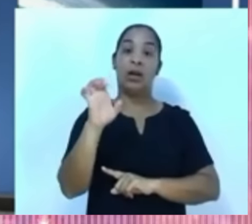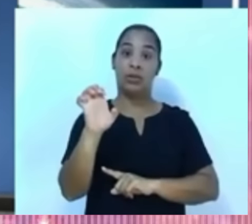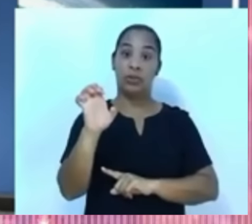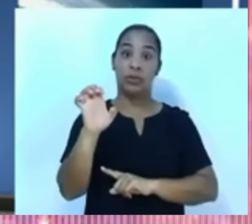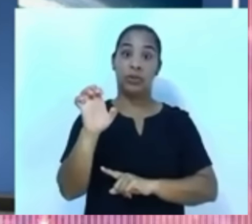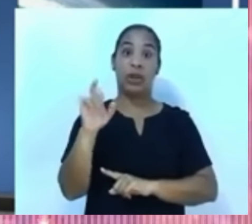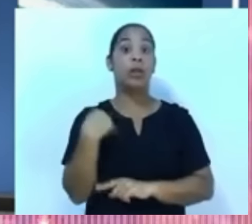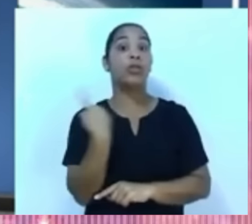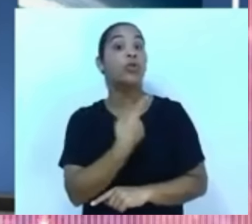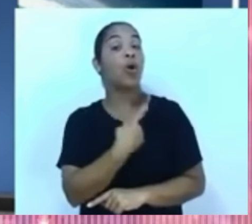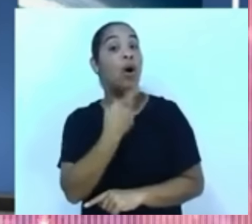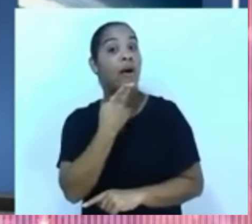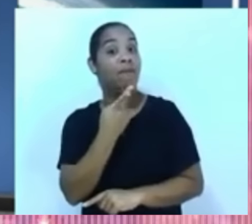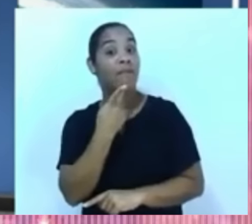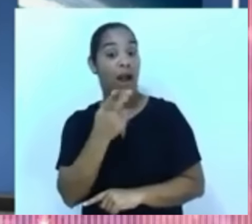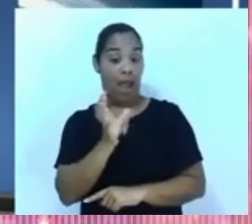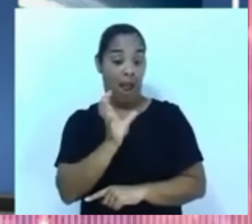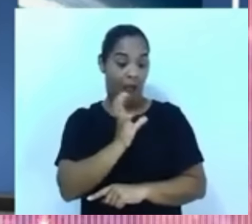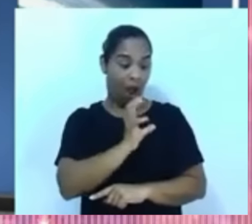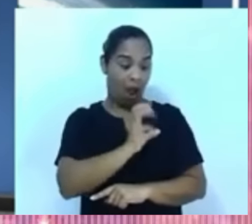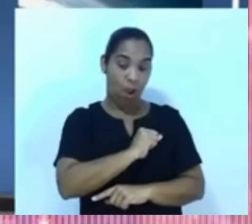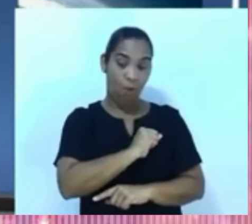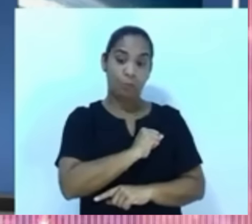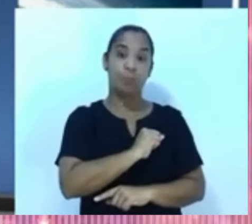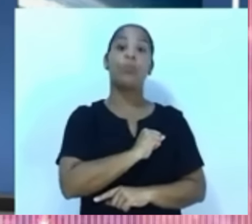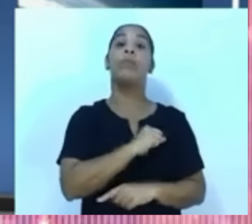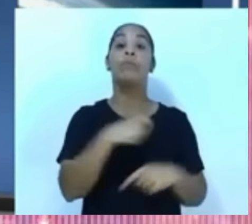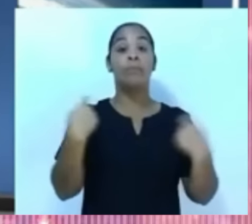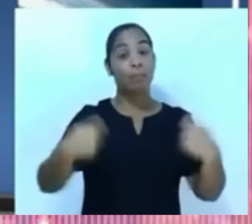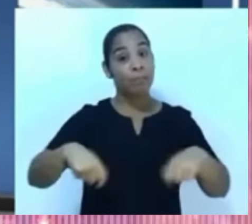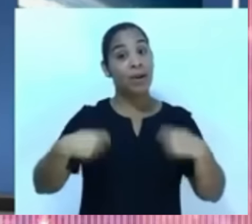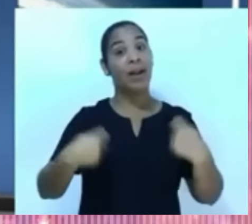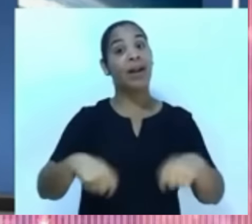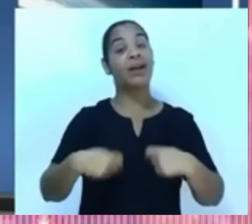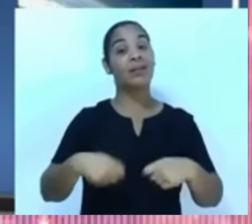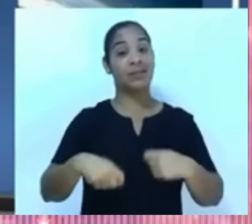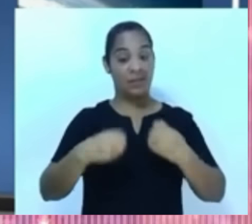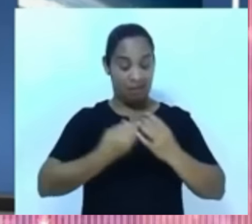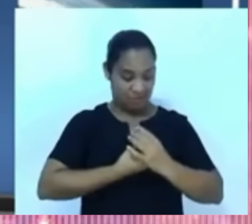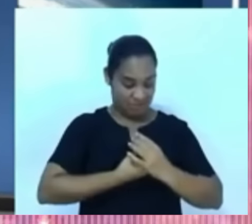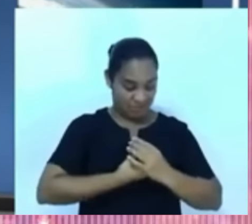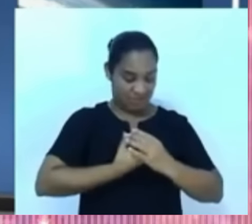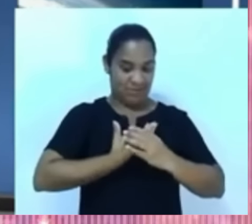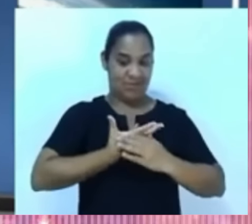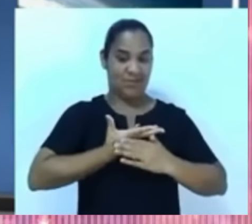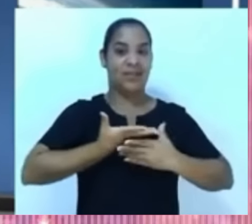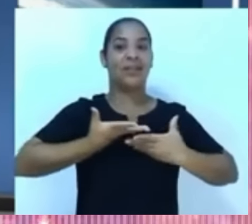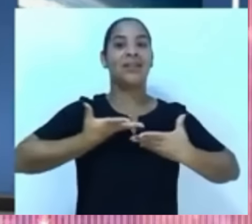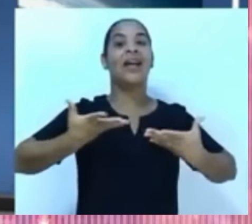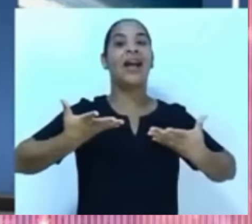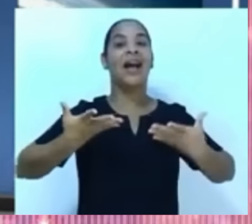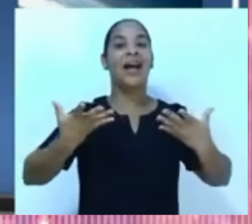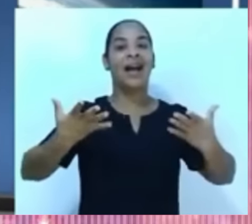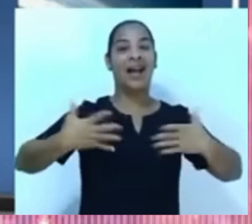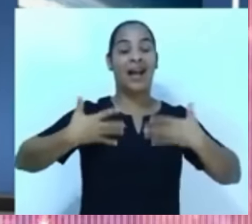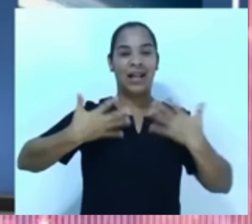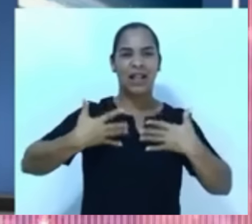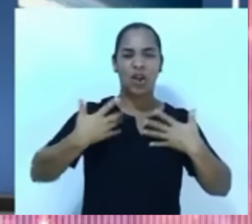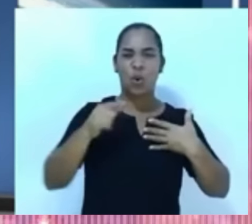amor neste momento deve ser aquele que nasce nos arcanos da libido